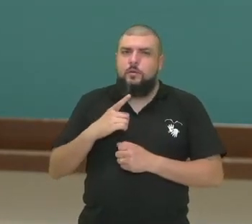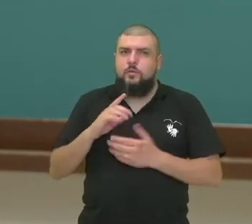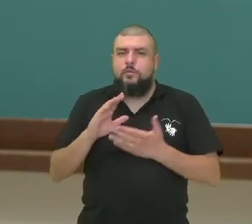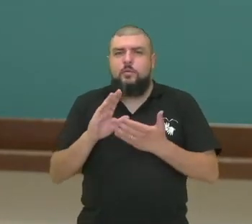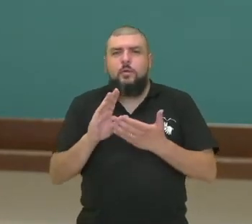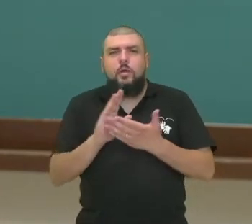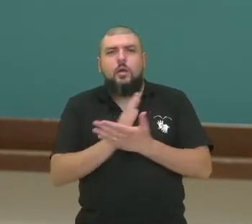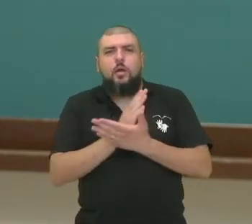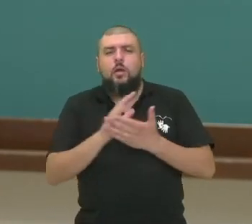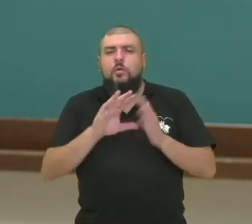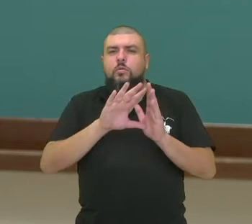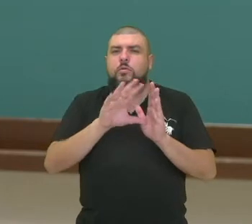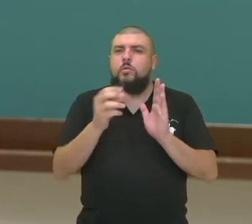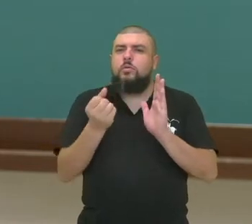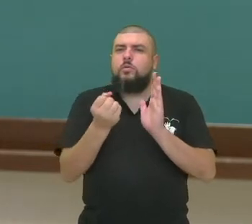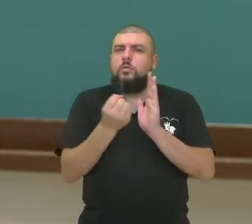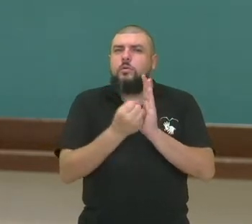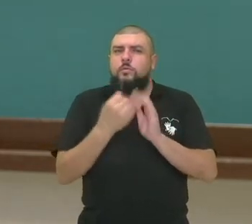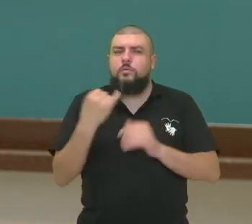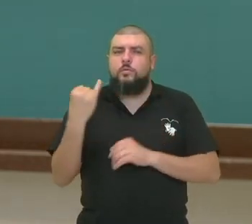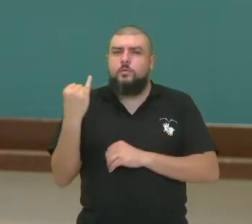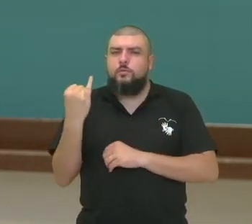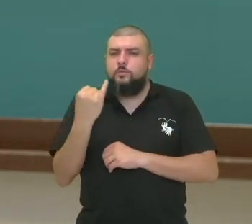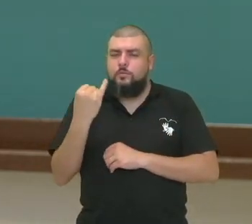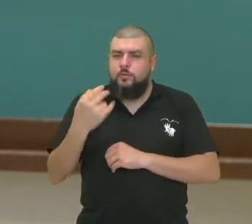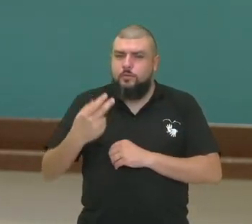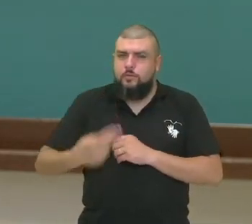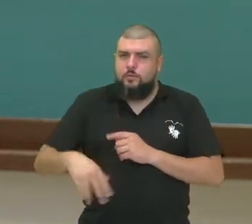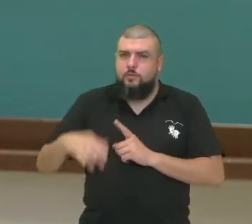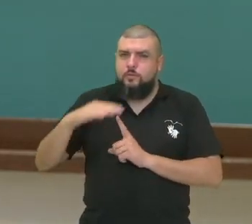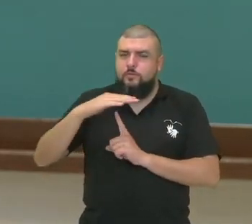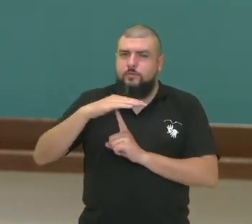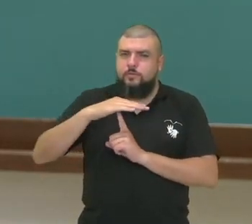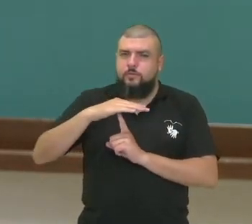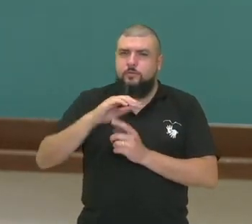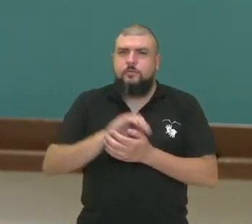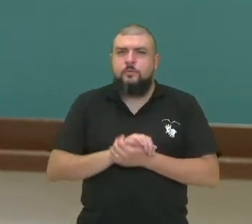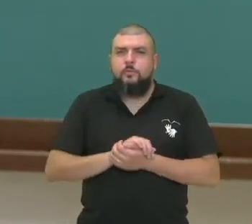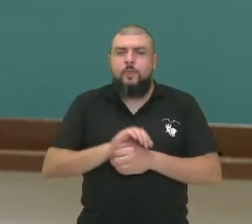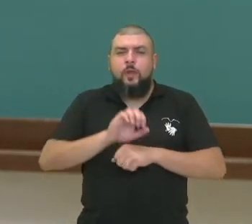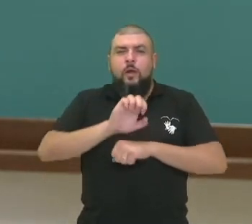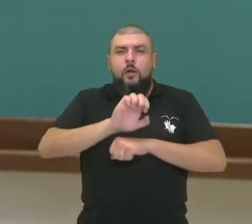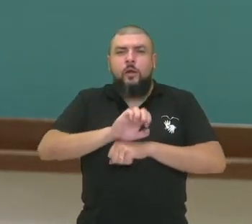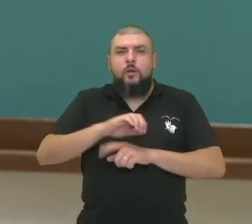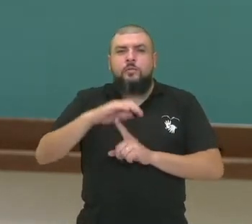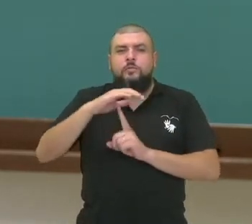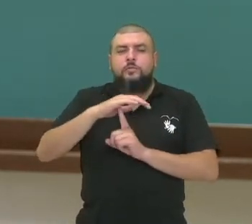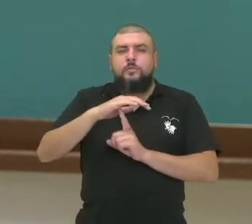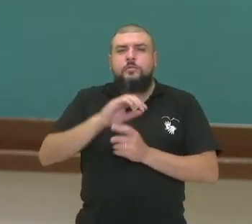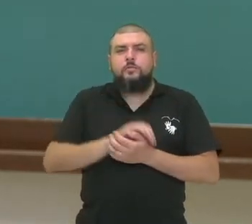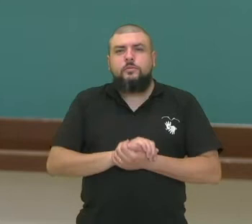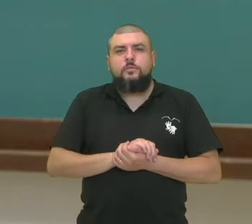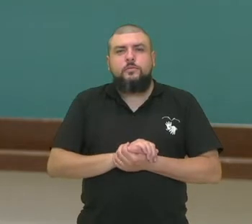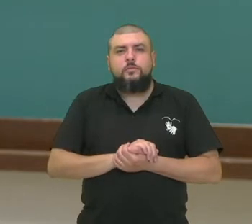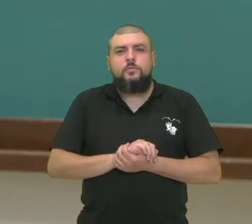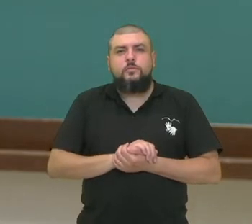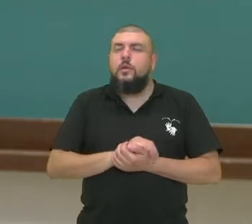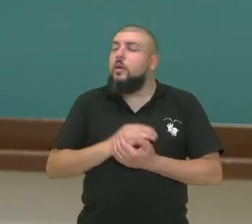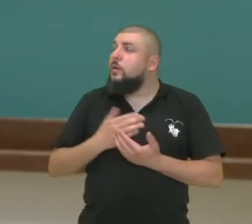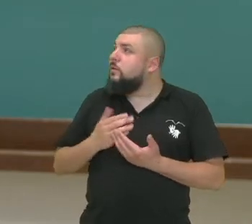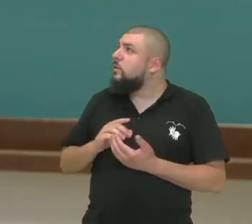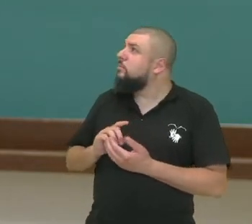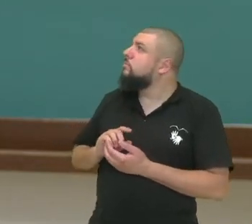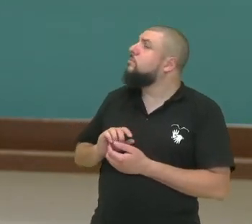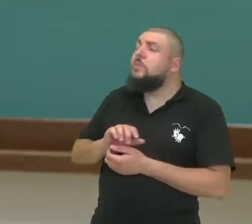símbolos importantes para o Paraná, o estado do Paraná, aliás, cada um dos estados, das